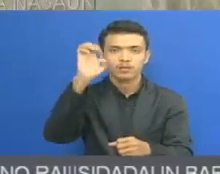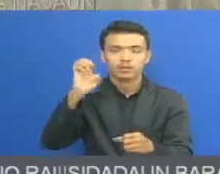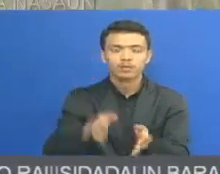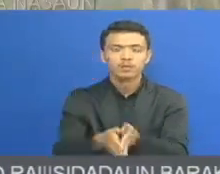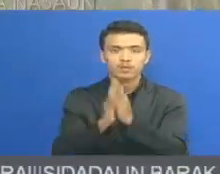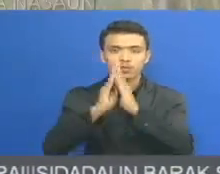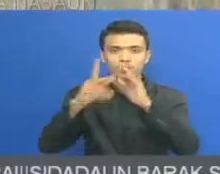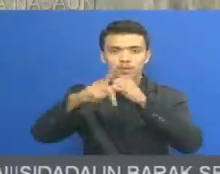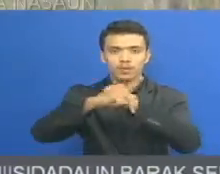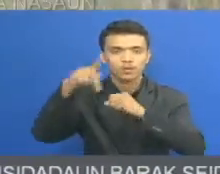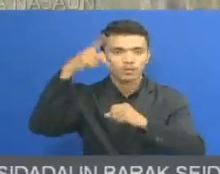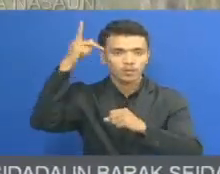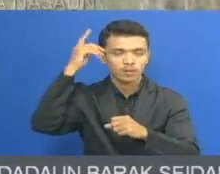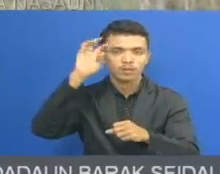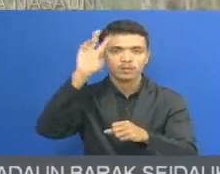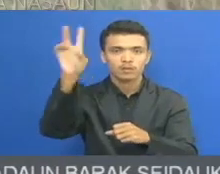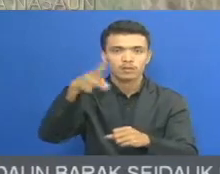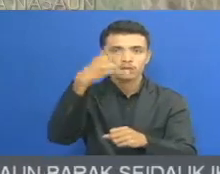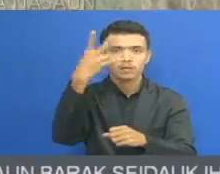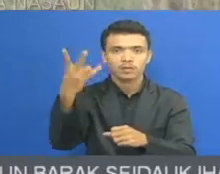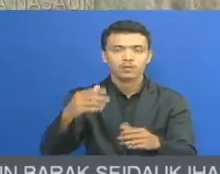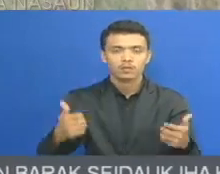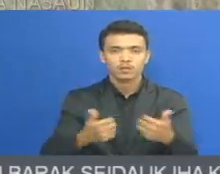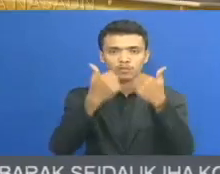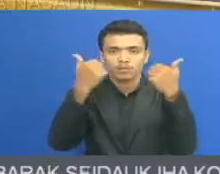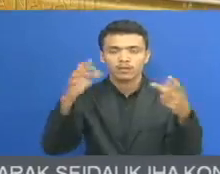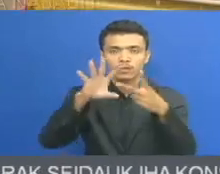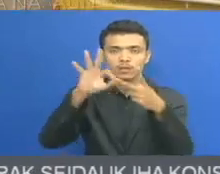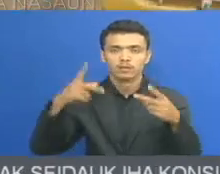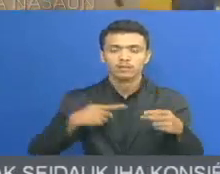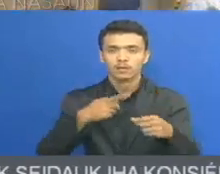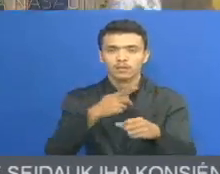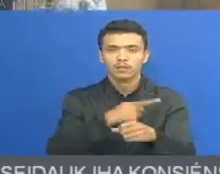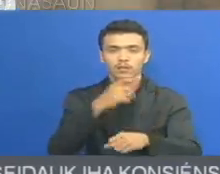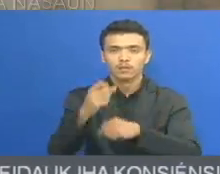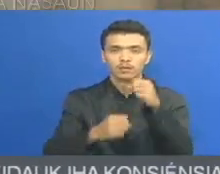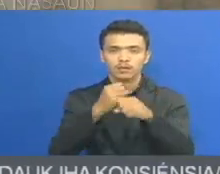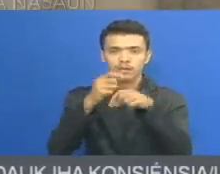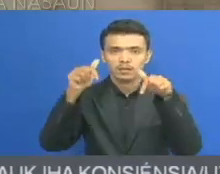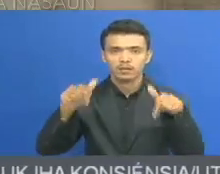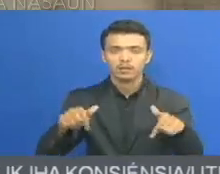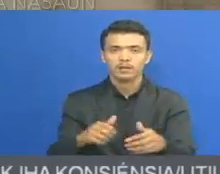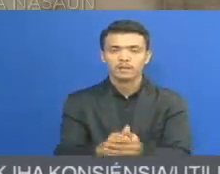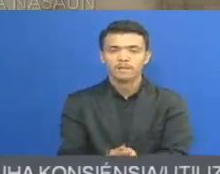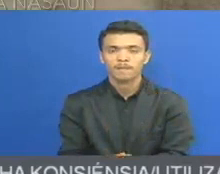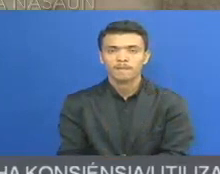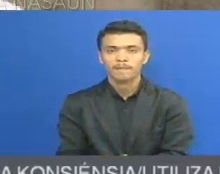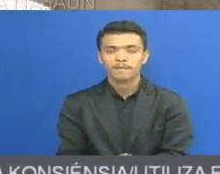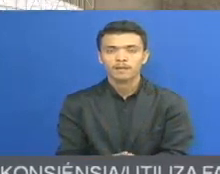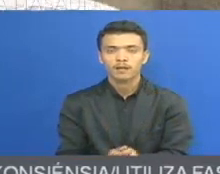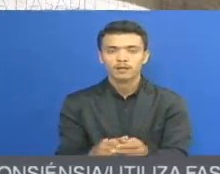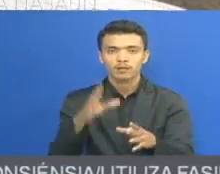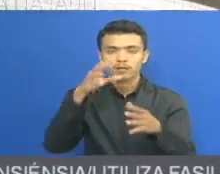ona ba Partido Político Sanulo Resinhito, nebe compete e a eleição parlamentar tinang ne, ato homostia, atributo Partido Nian